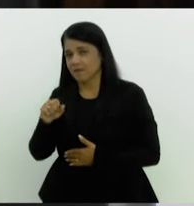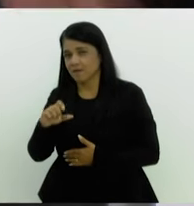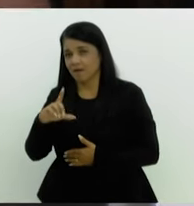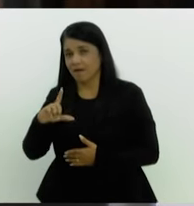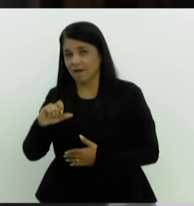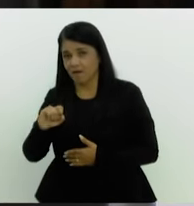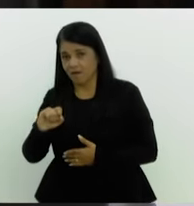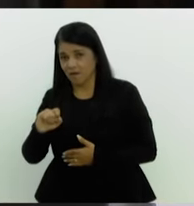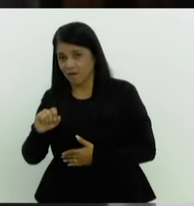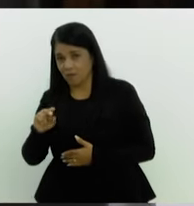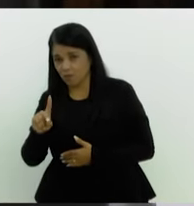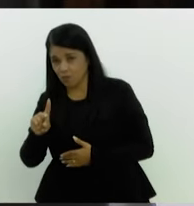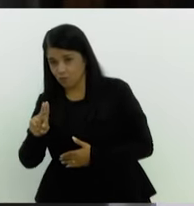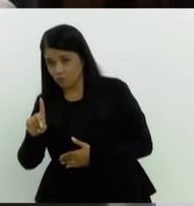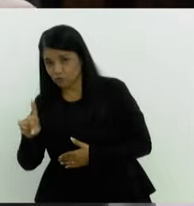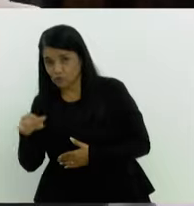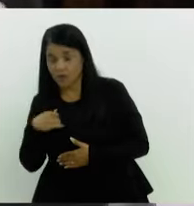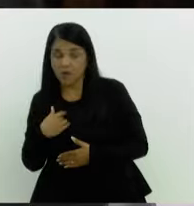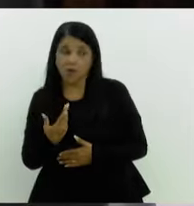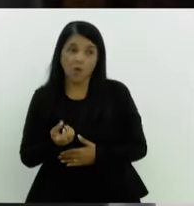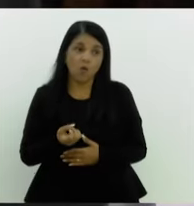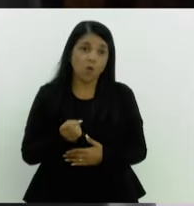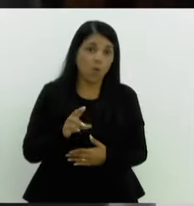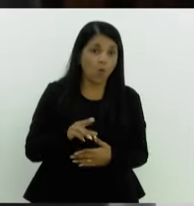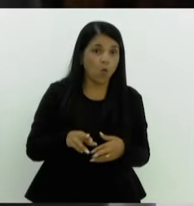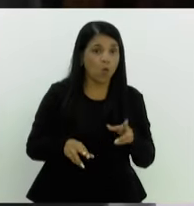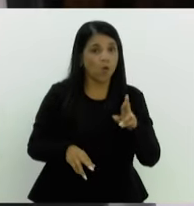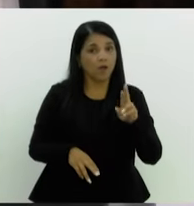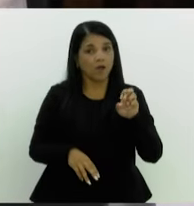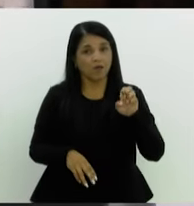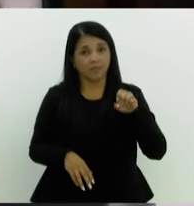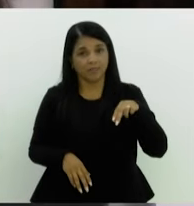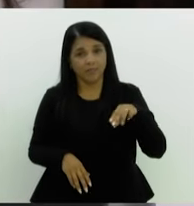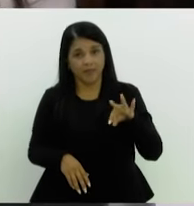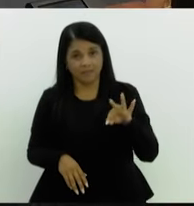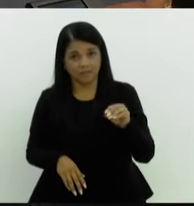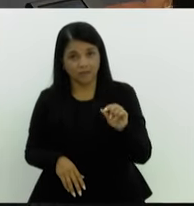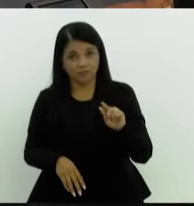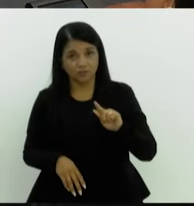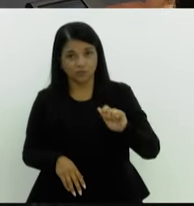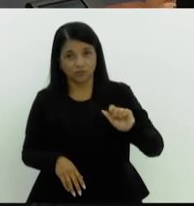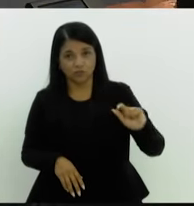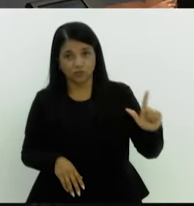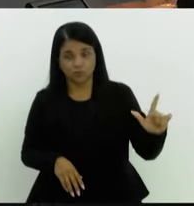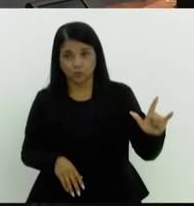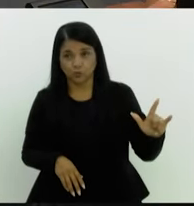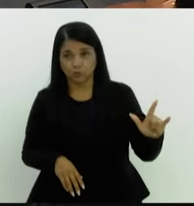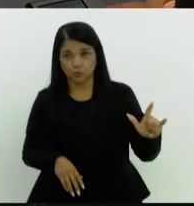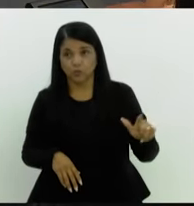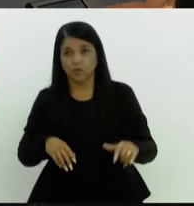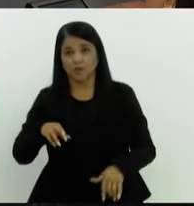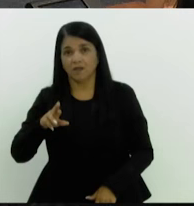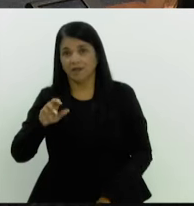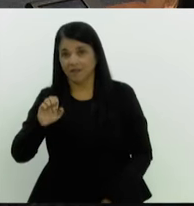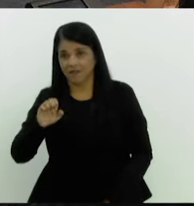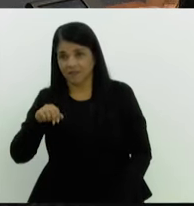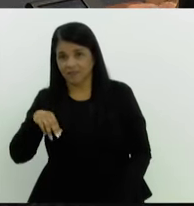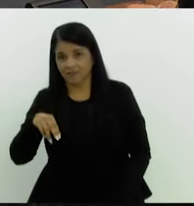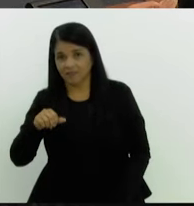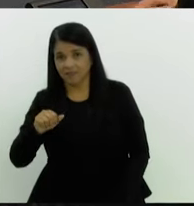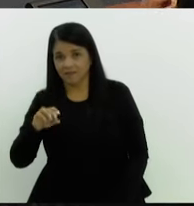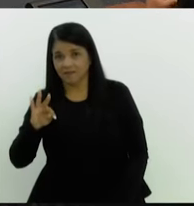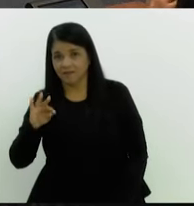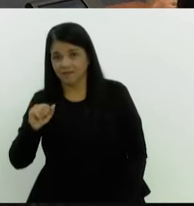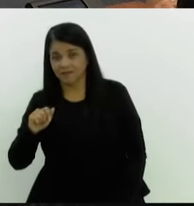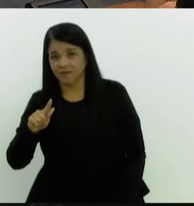ou a gente ouve a Renata agora ou não ouve deixar você a Renata Gil você quer anunciar quer an sei que